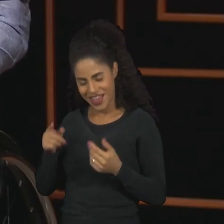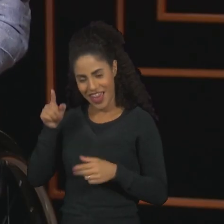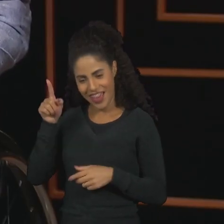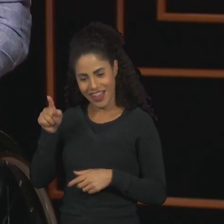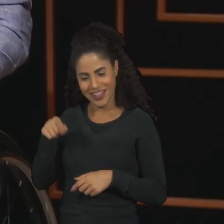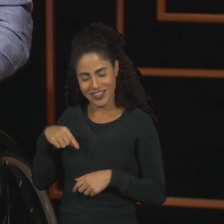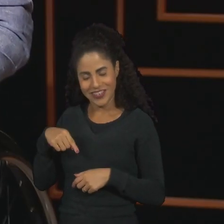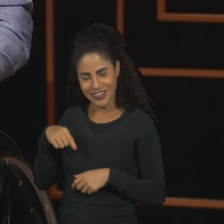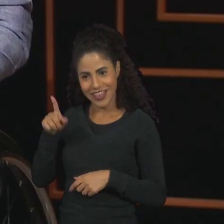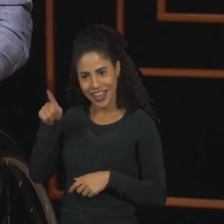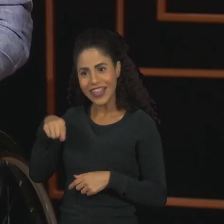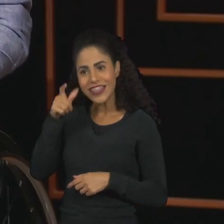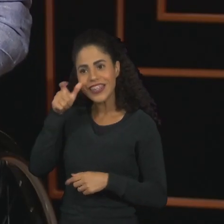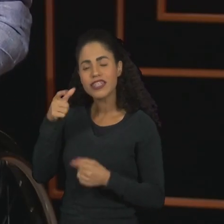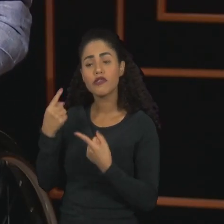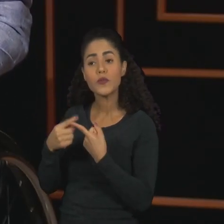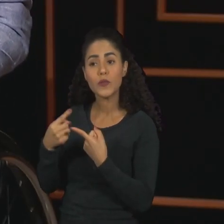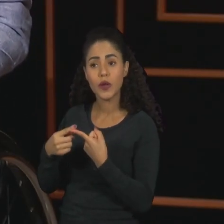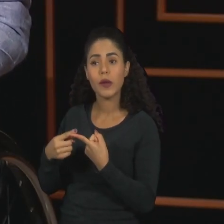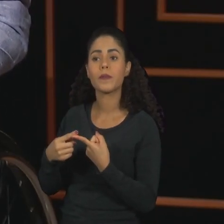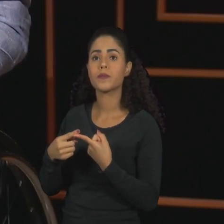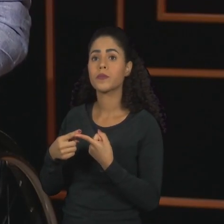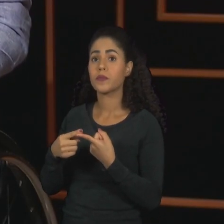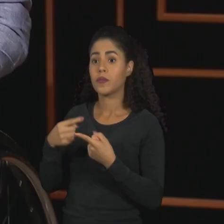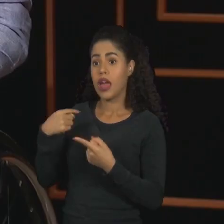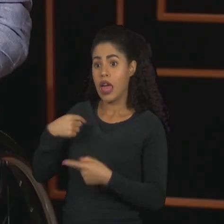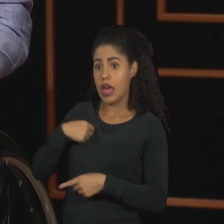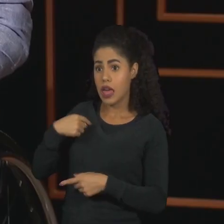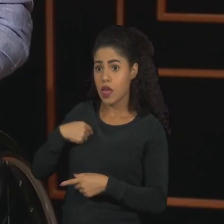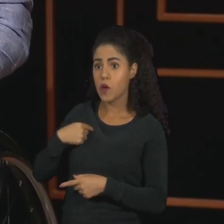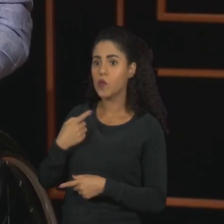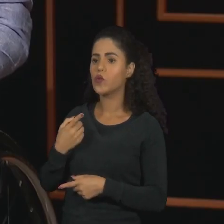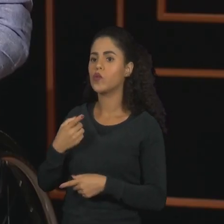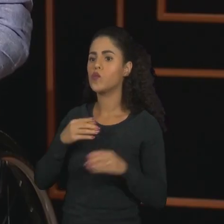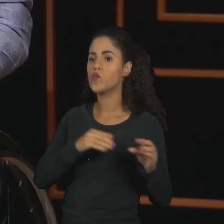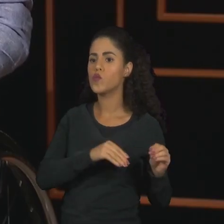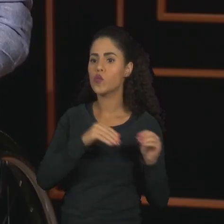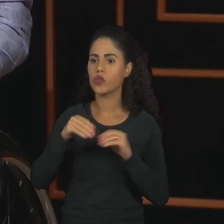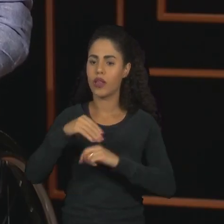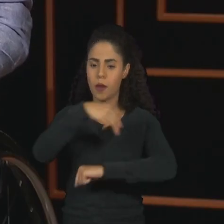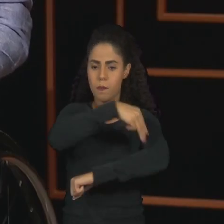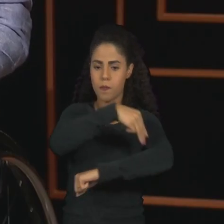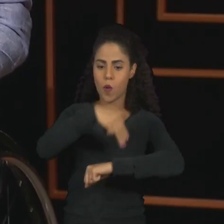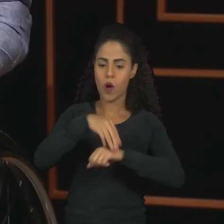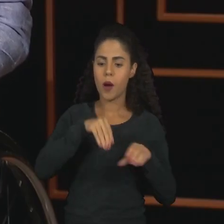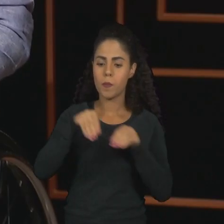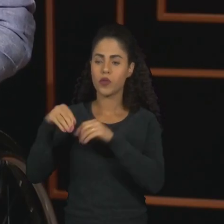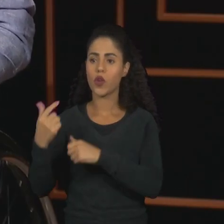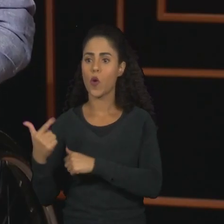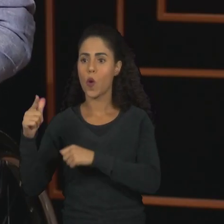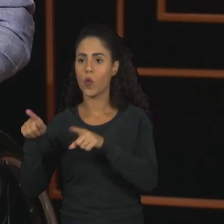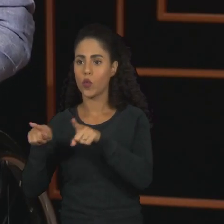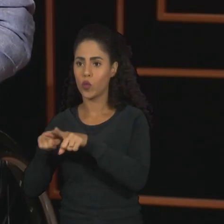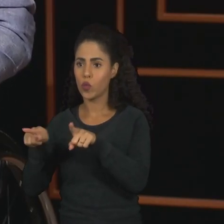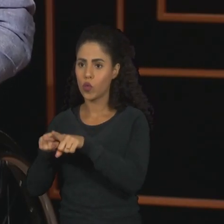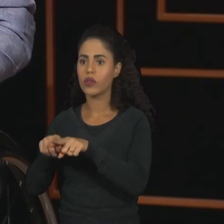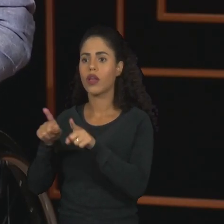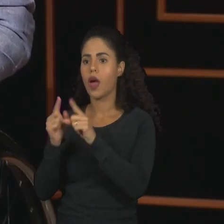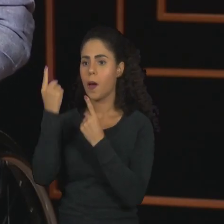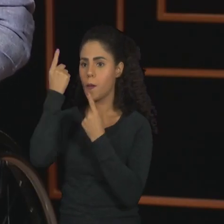coisa interessante, né? Porque quando nós saímos da Moca, a gente foi morar na Vila